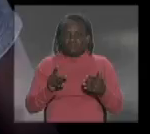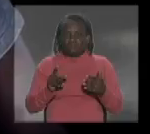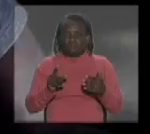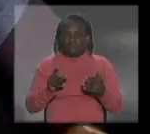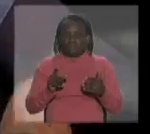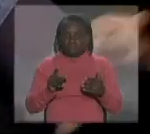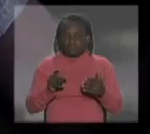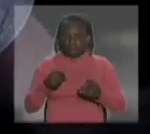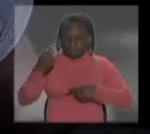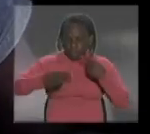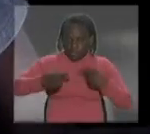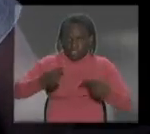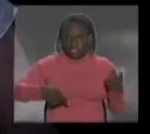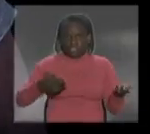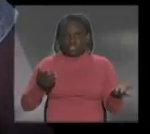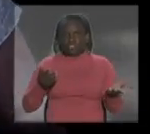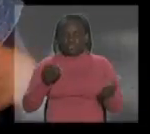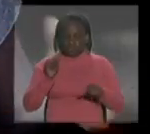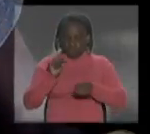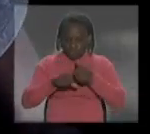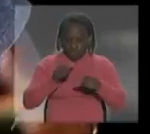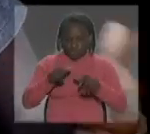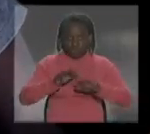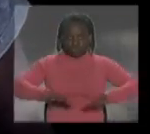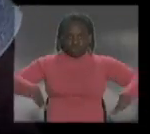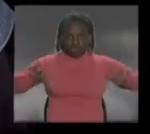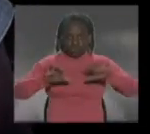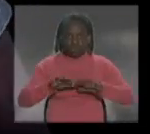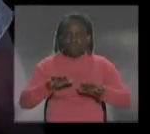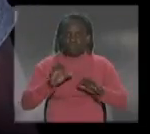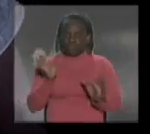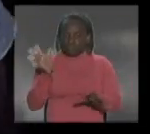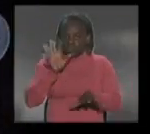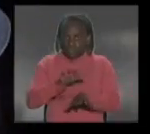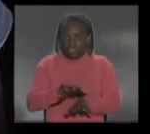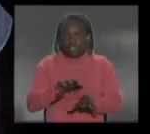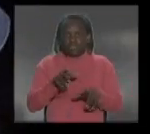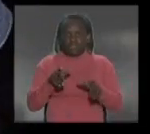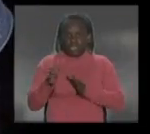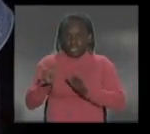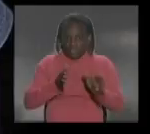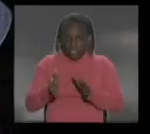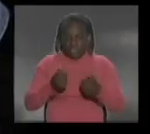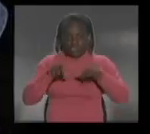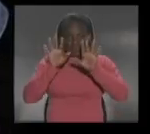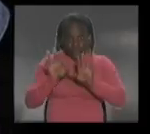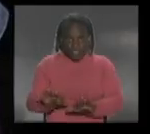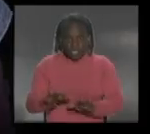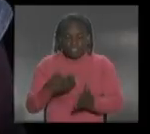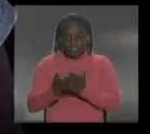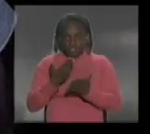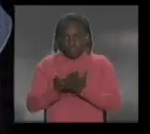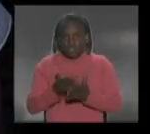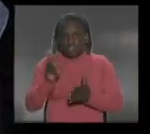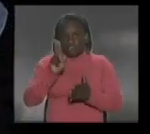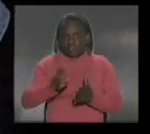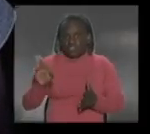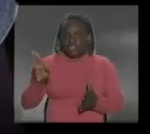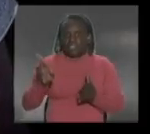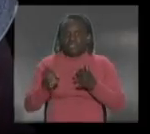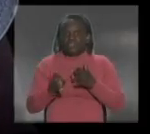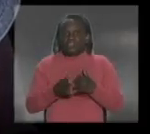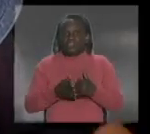né, politicamente, dessa transformação política, né, políticas de inclusão e de acesso e permanência na escola, na